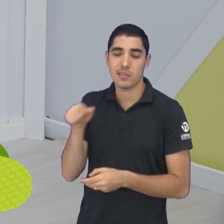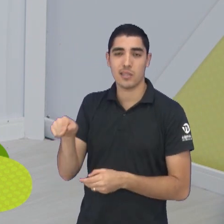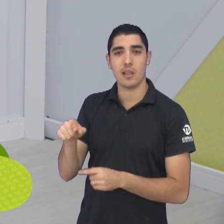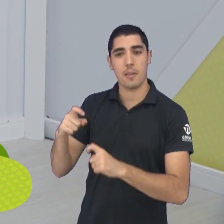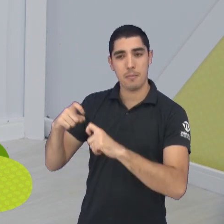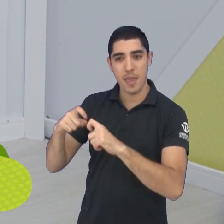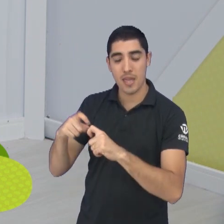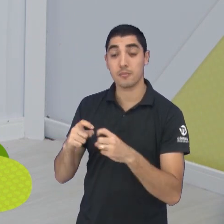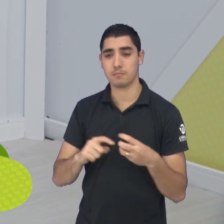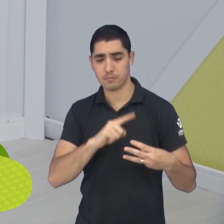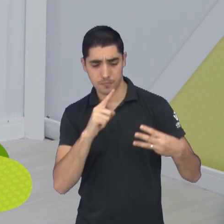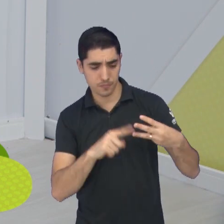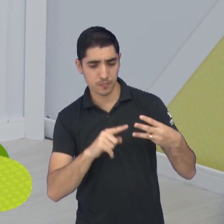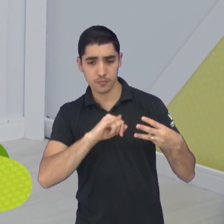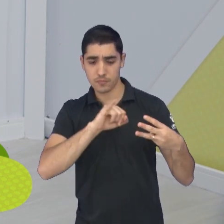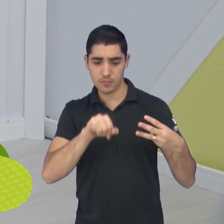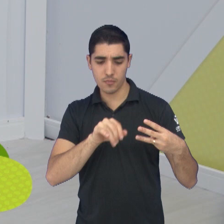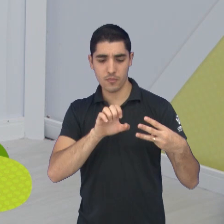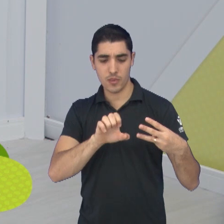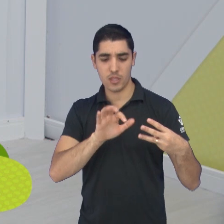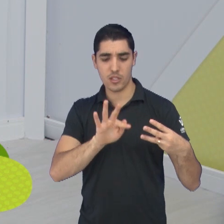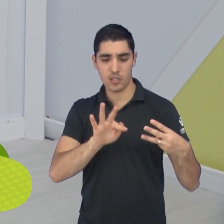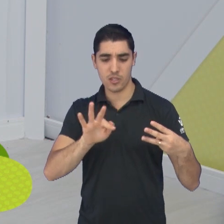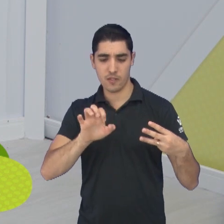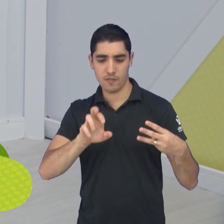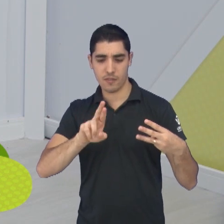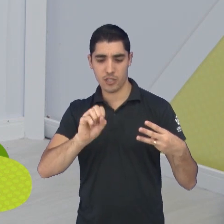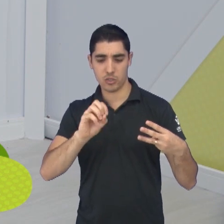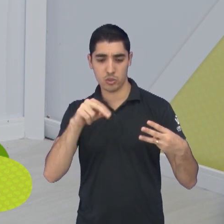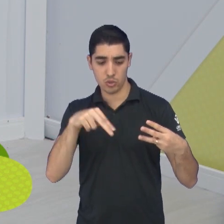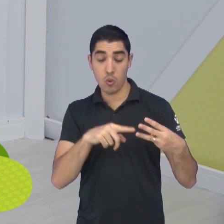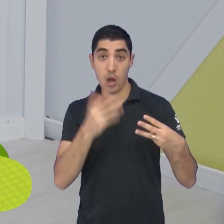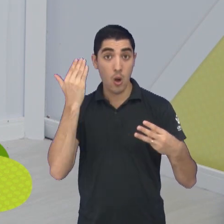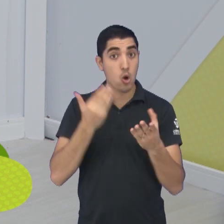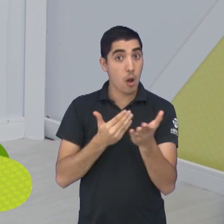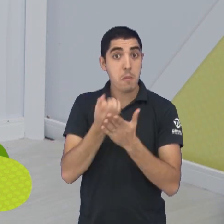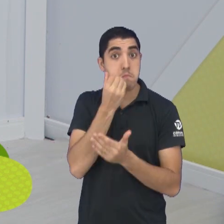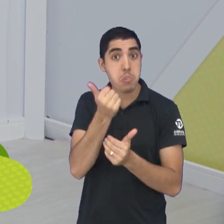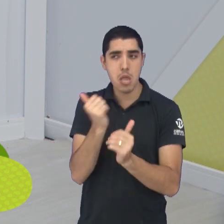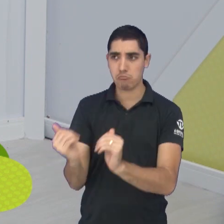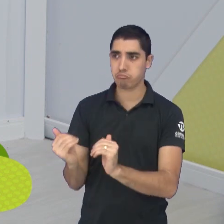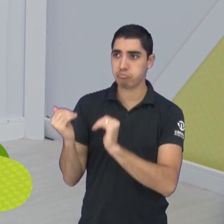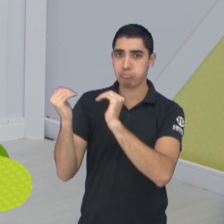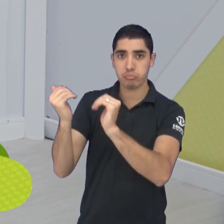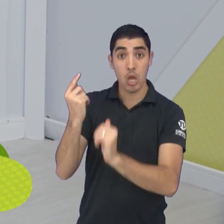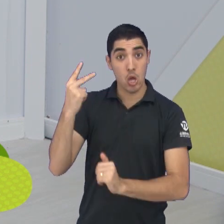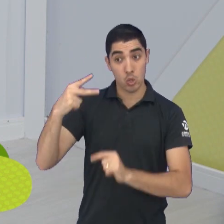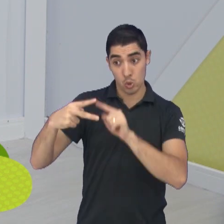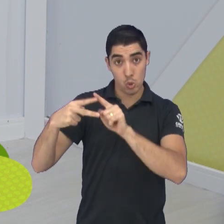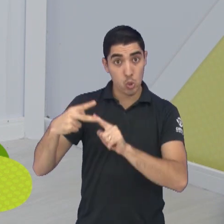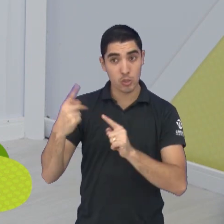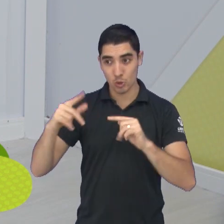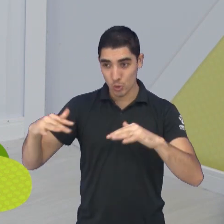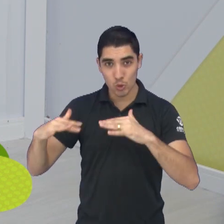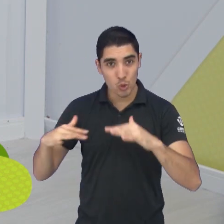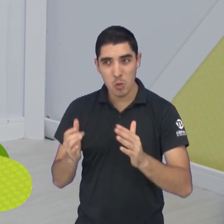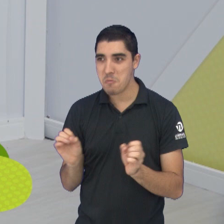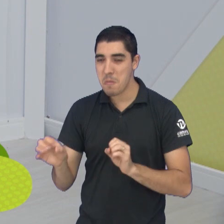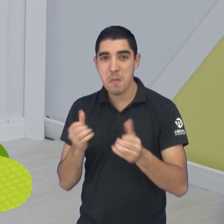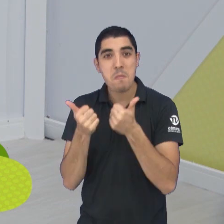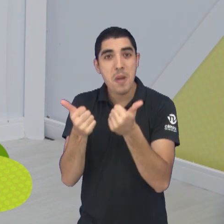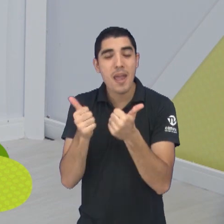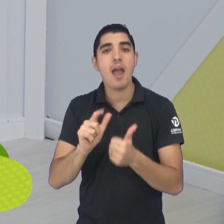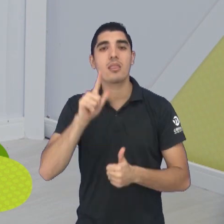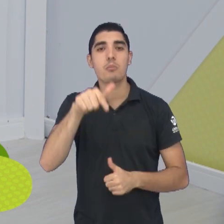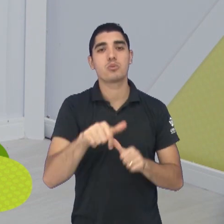o jogador. E o outro é o Jefferson Lima, que começou como titular, acho que as 2 primeiras rodadas como titular na Série A2, depois foi para o banco de reservas e